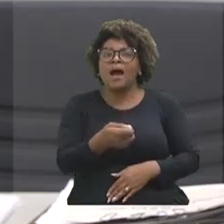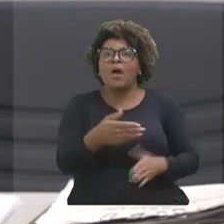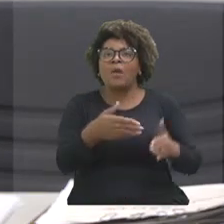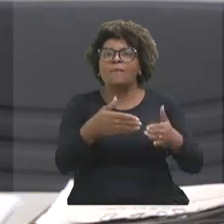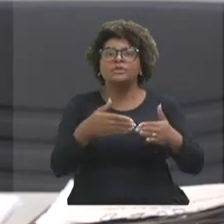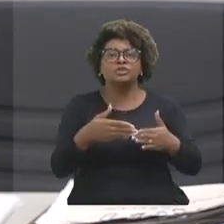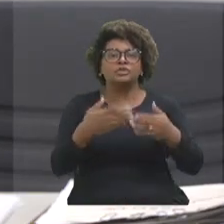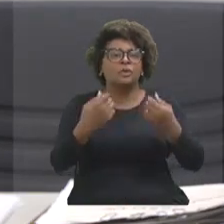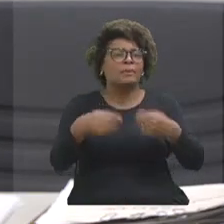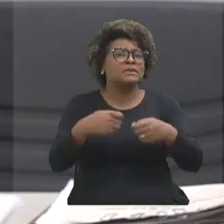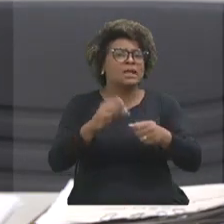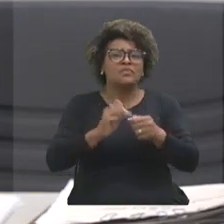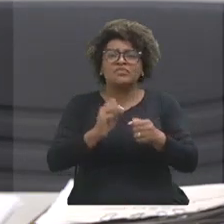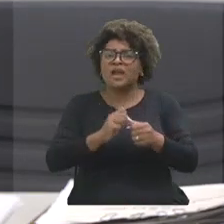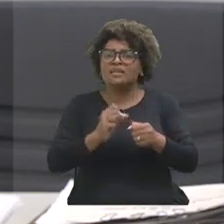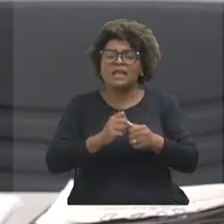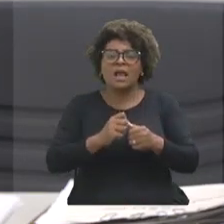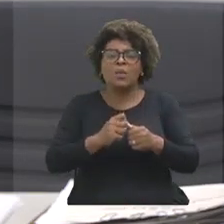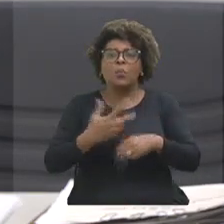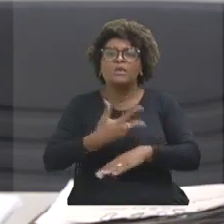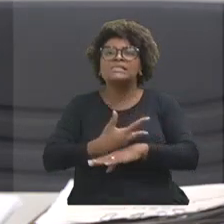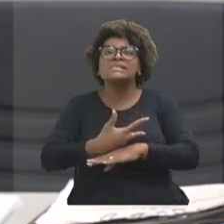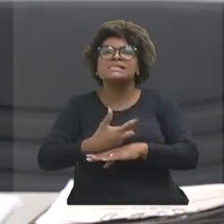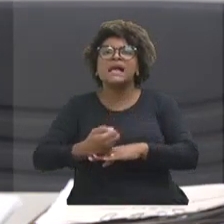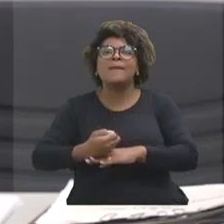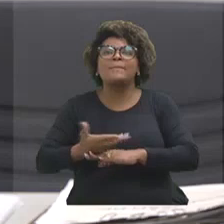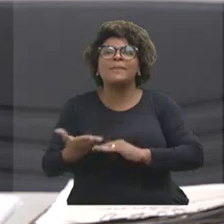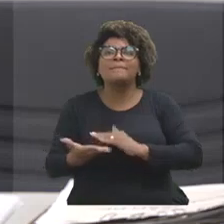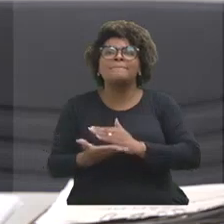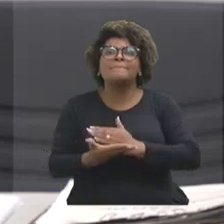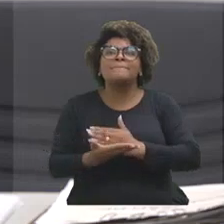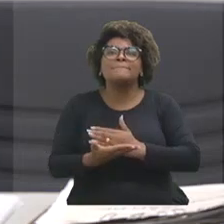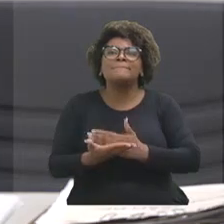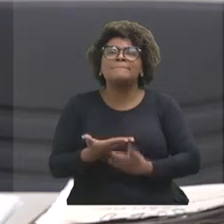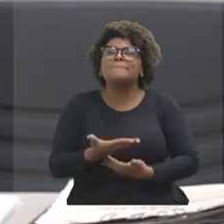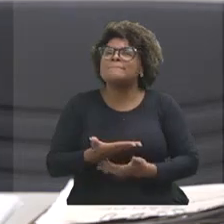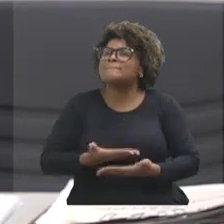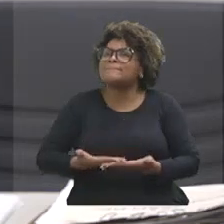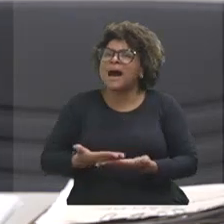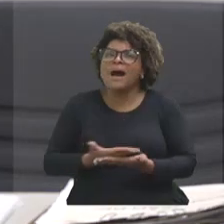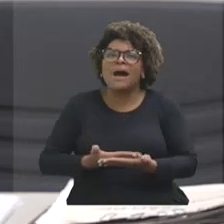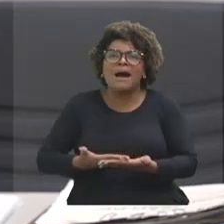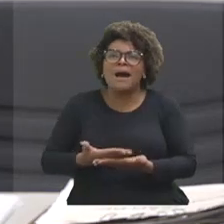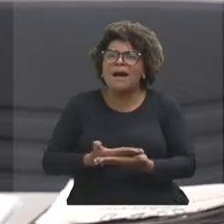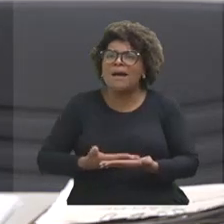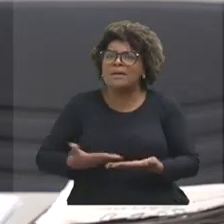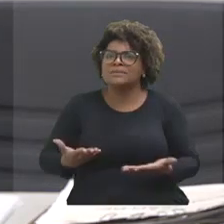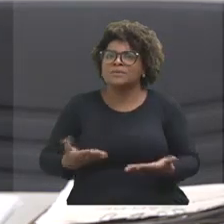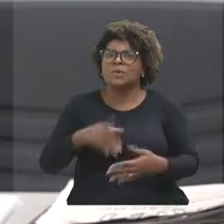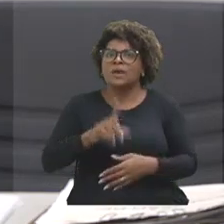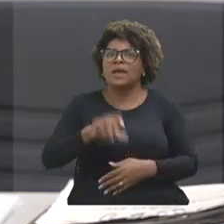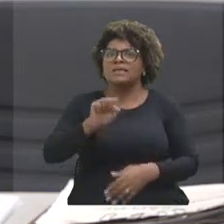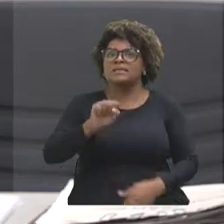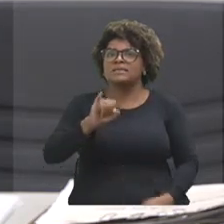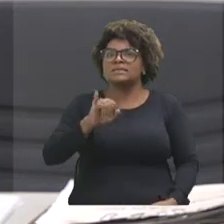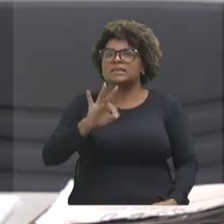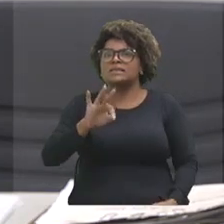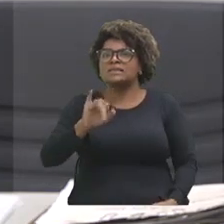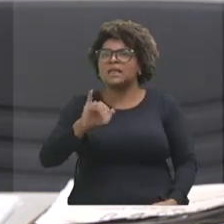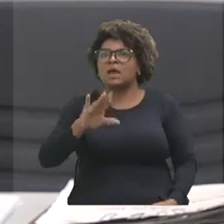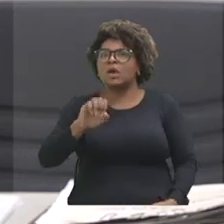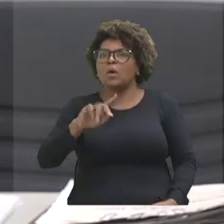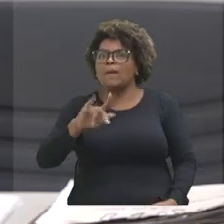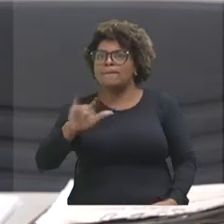simples que o SUS paga apenas r$ 70 que é uma cistoscopia uma